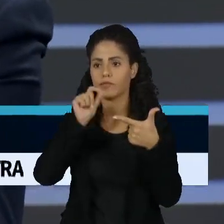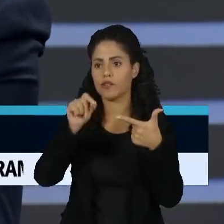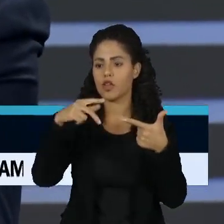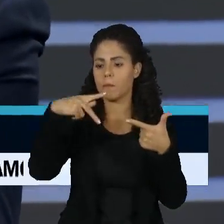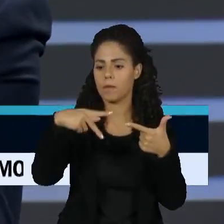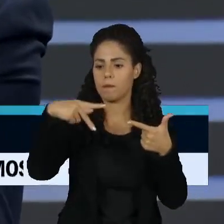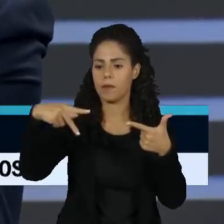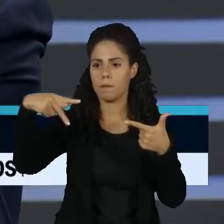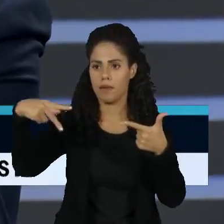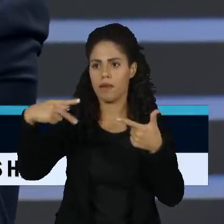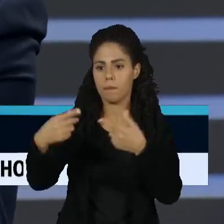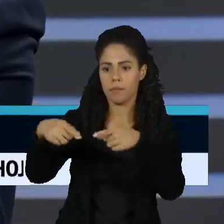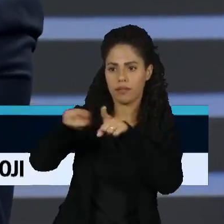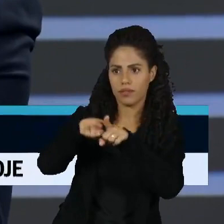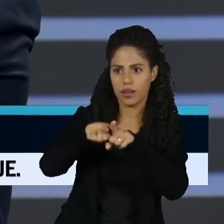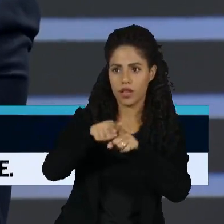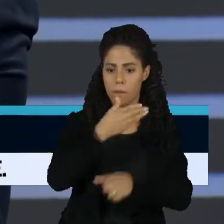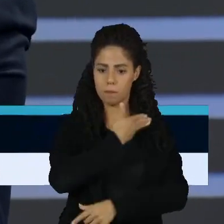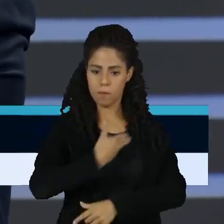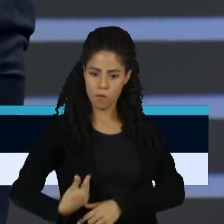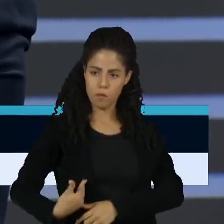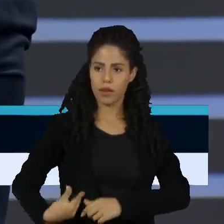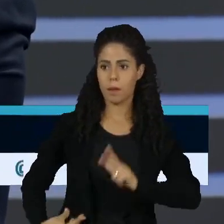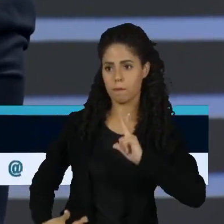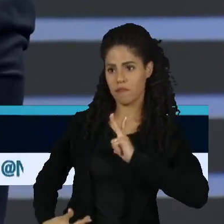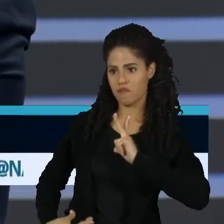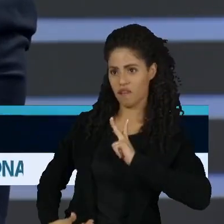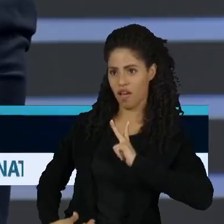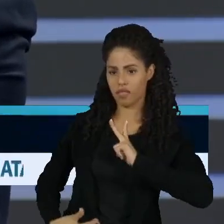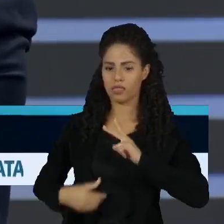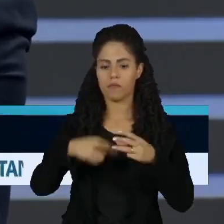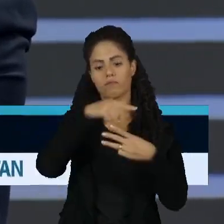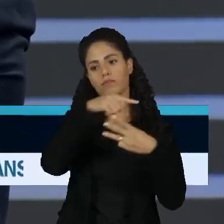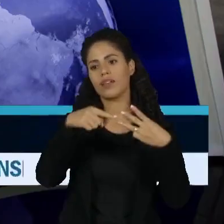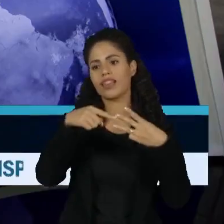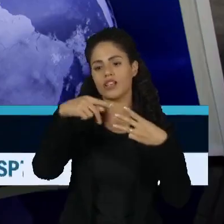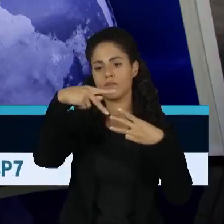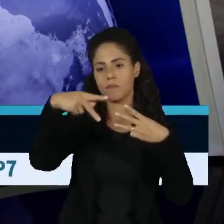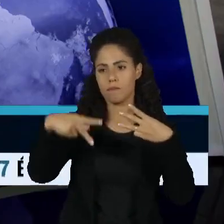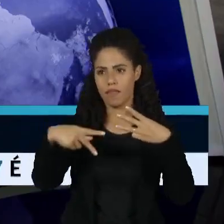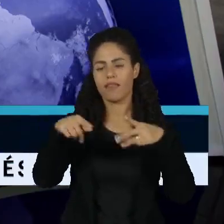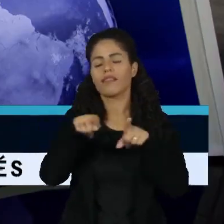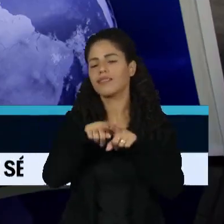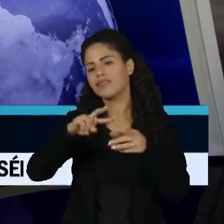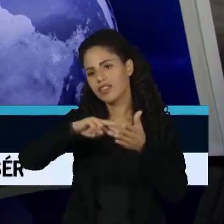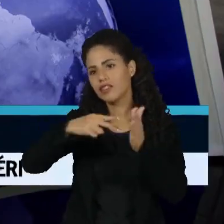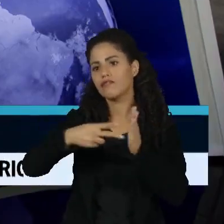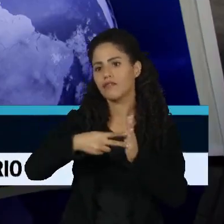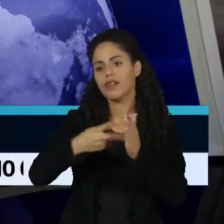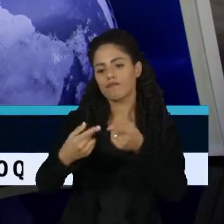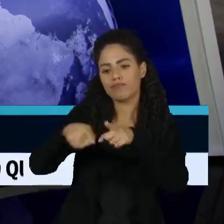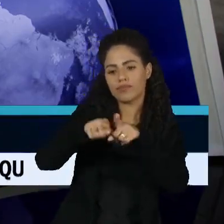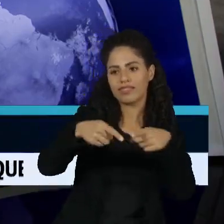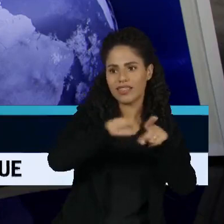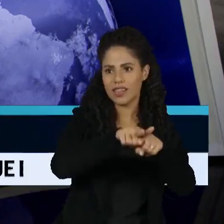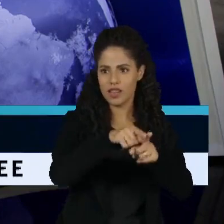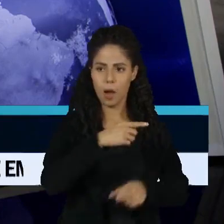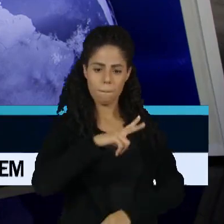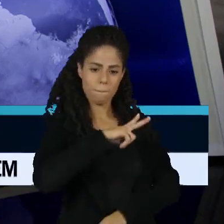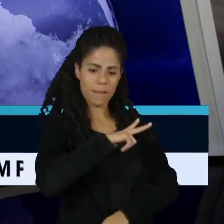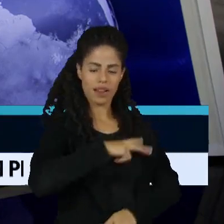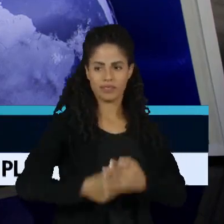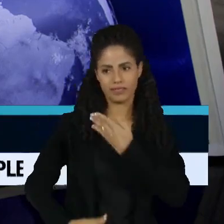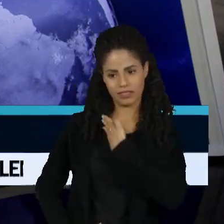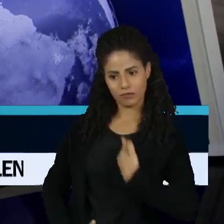PPP, da parceria público-privada. Né? Aceitar a PPP como uma solução importante para todos os setores de infraestrutura.